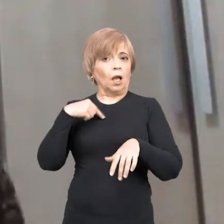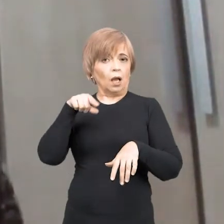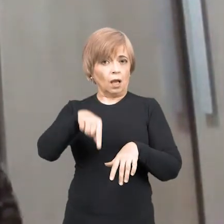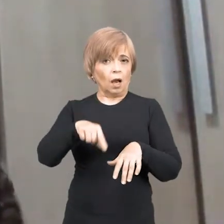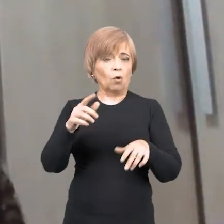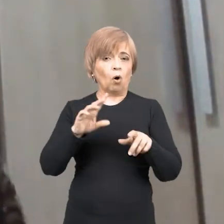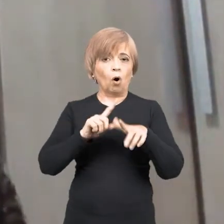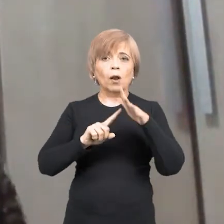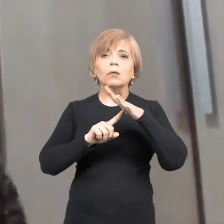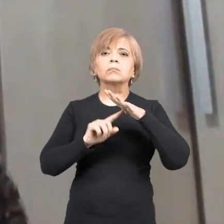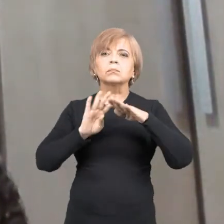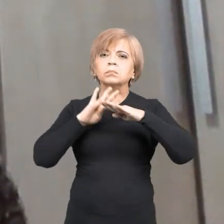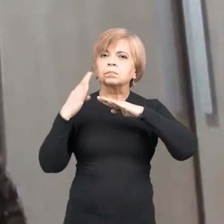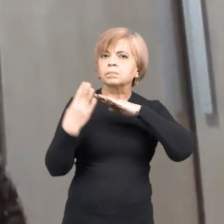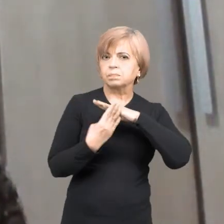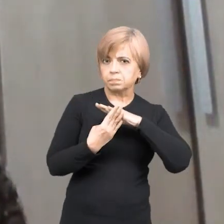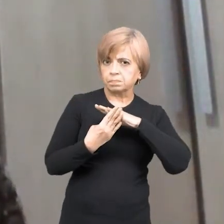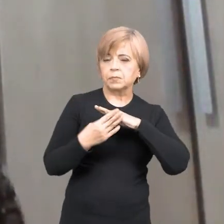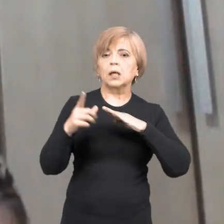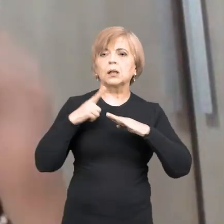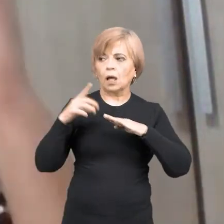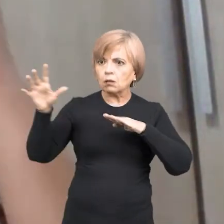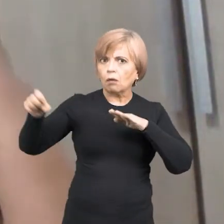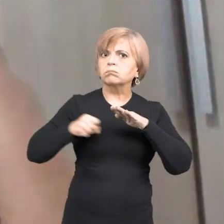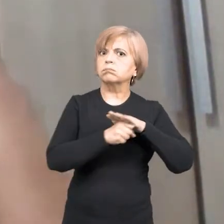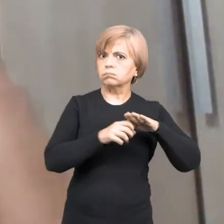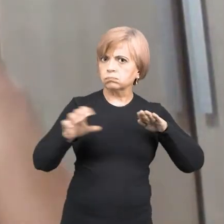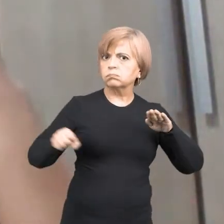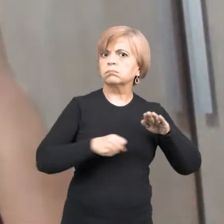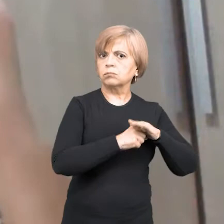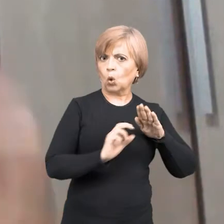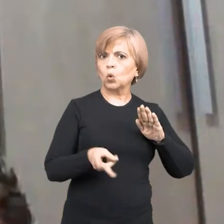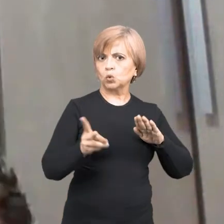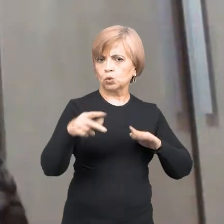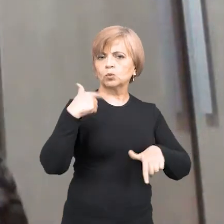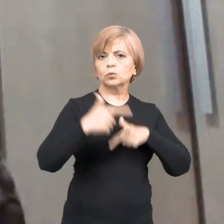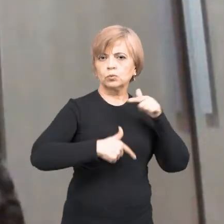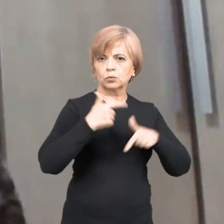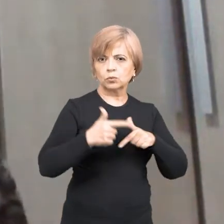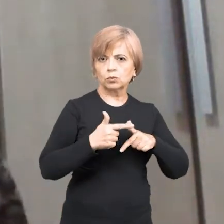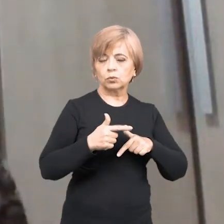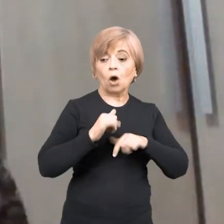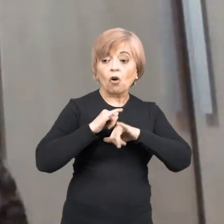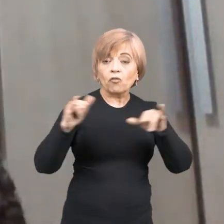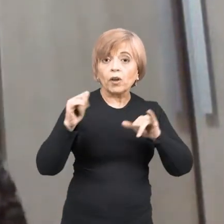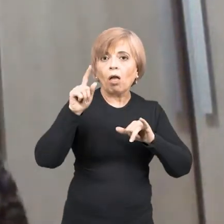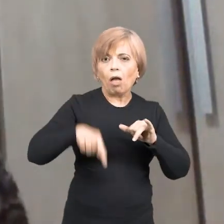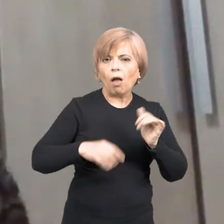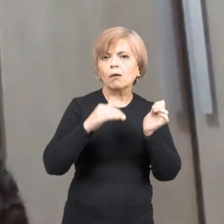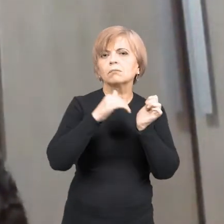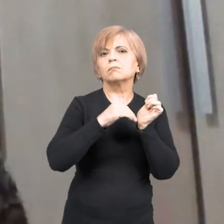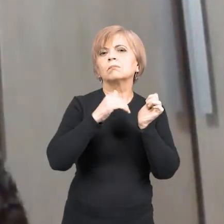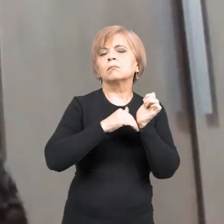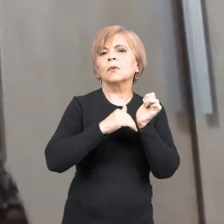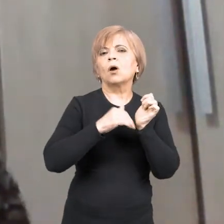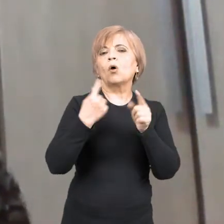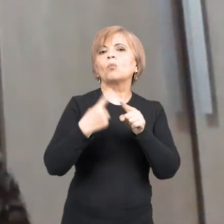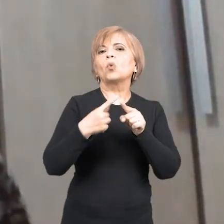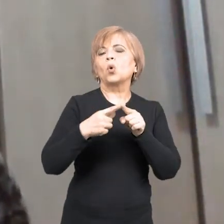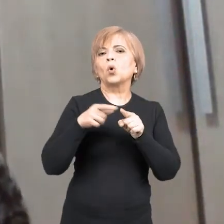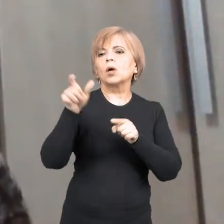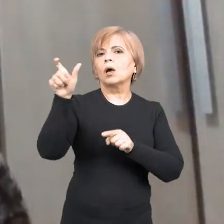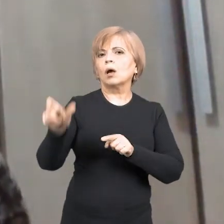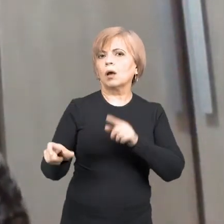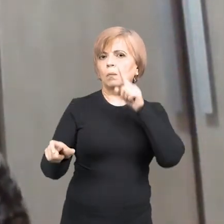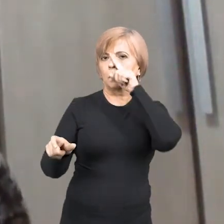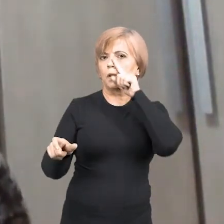regular, estão acolhendo as mulheres que necessitam. Friso que são sigilosos justamente pelo